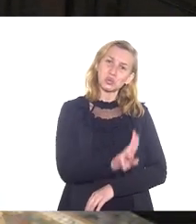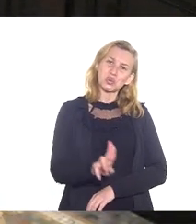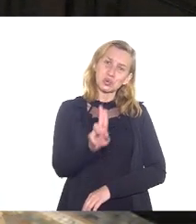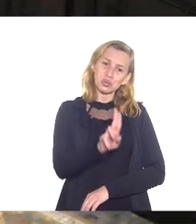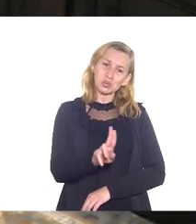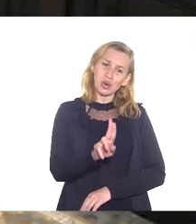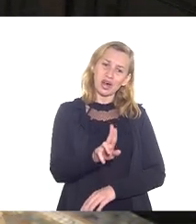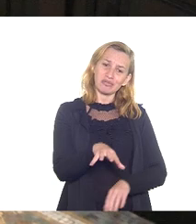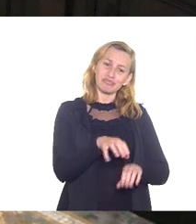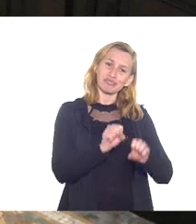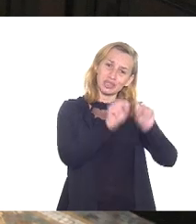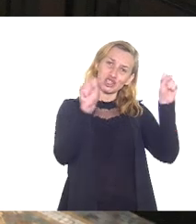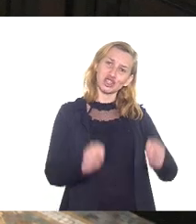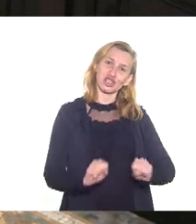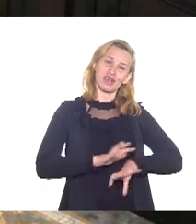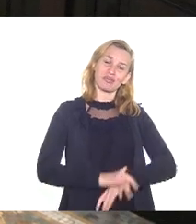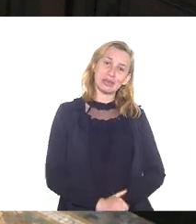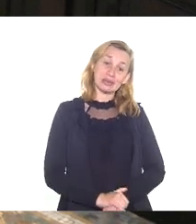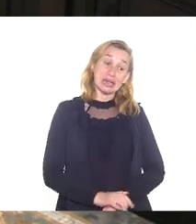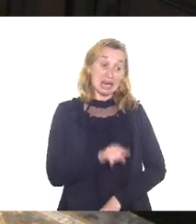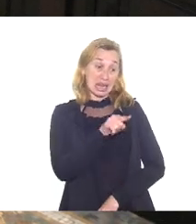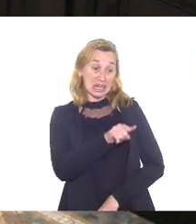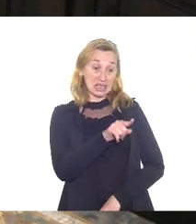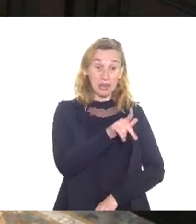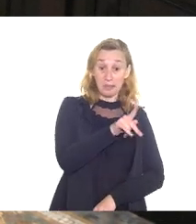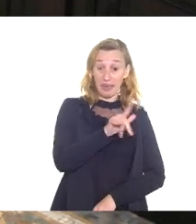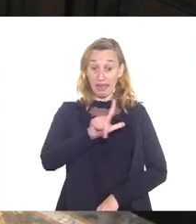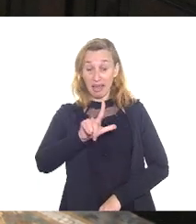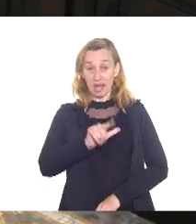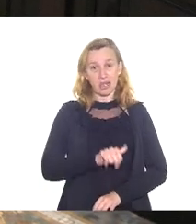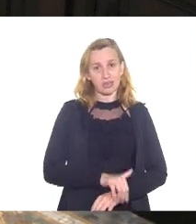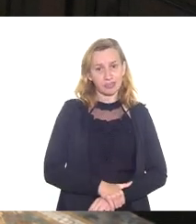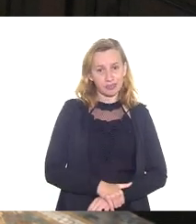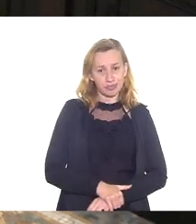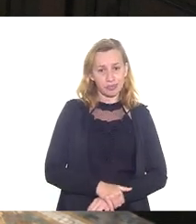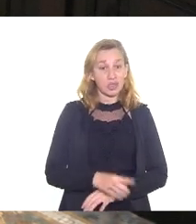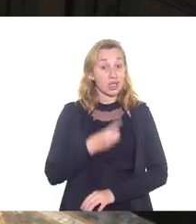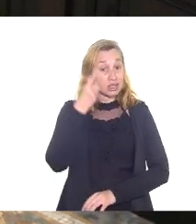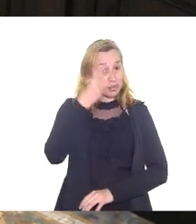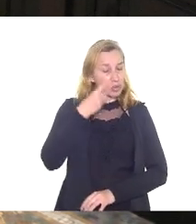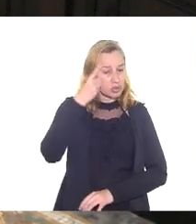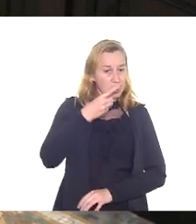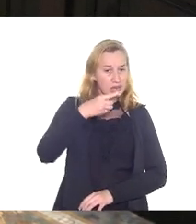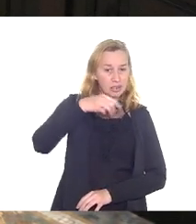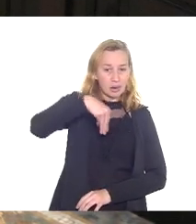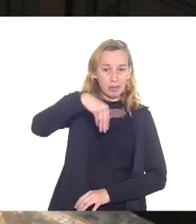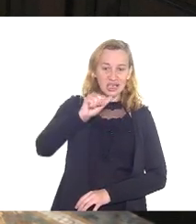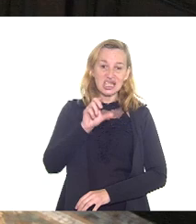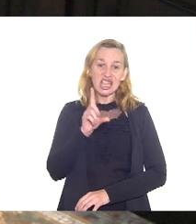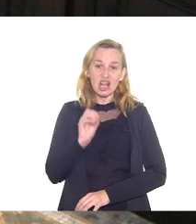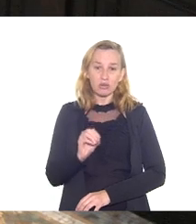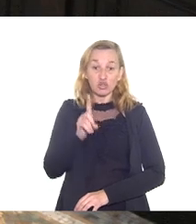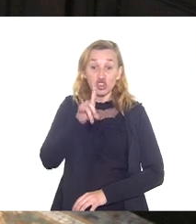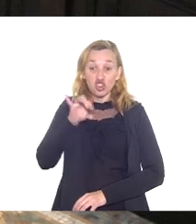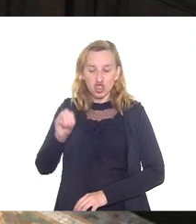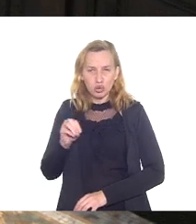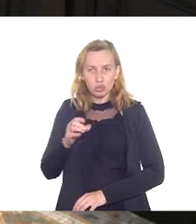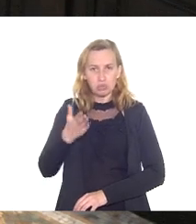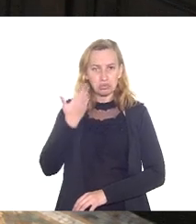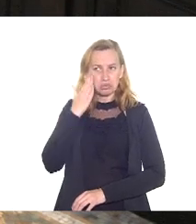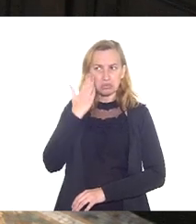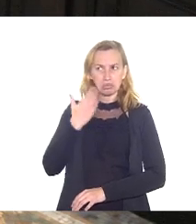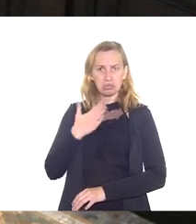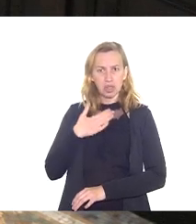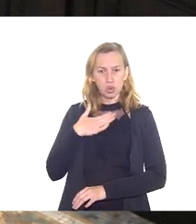desse sistema. Esse PL do deputado Marcelo Dino, no meu entendimento,